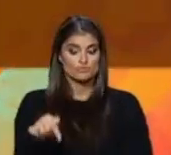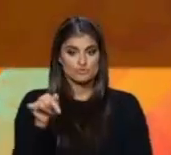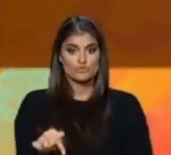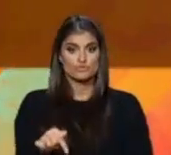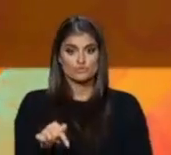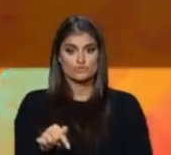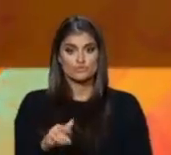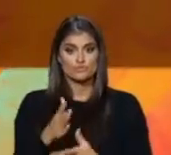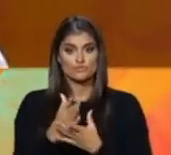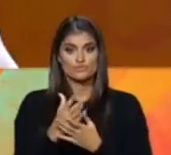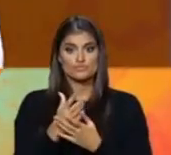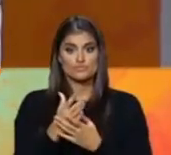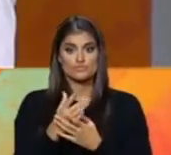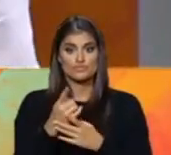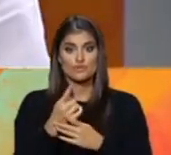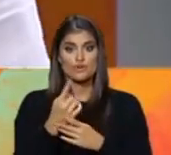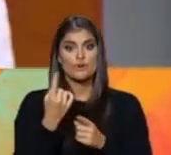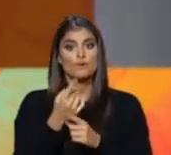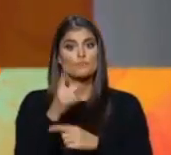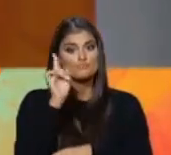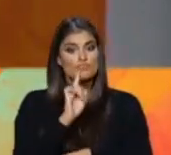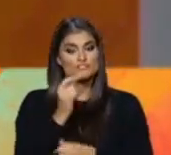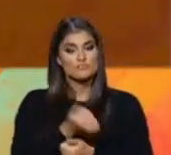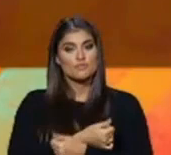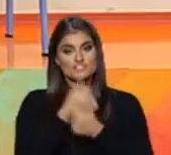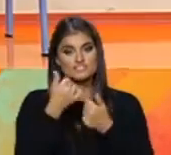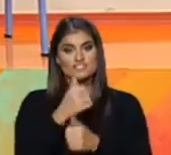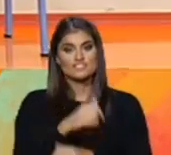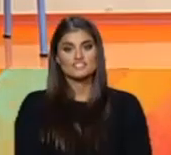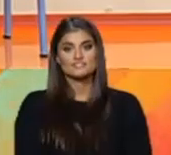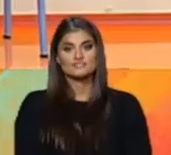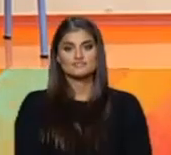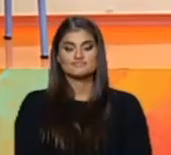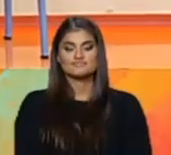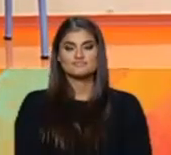Só tenho e é mulher boa.